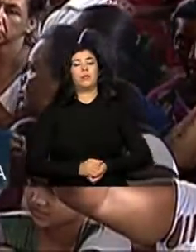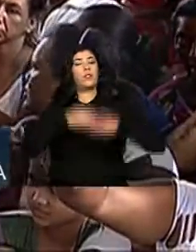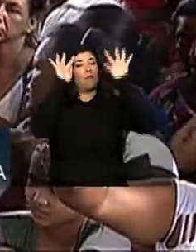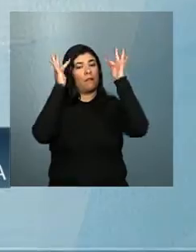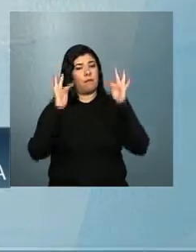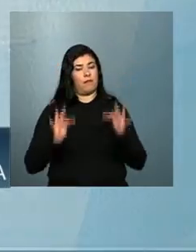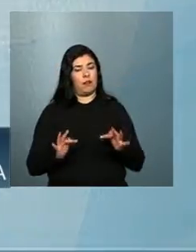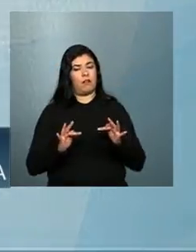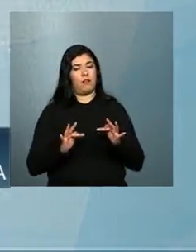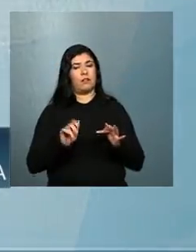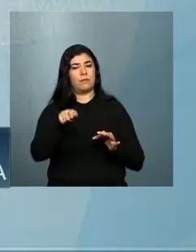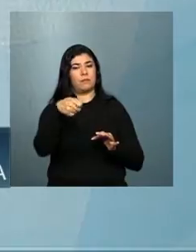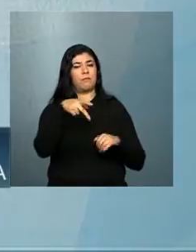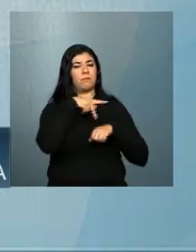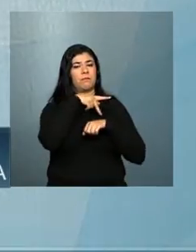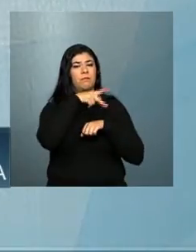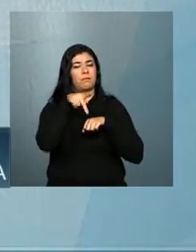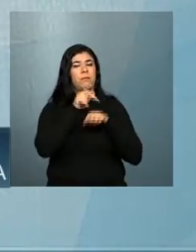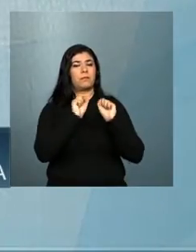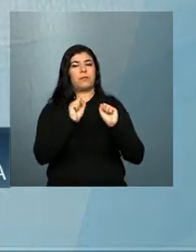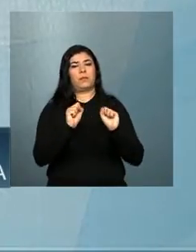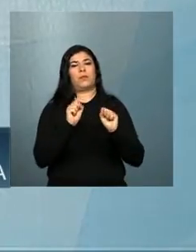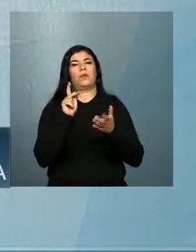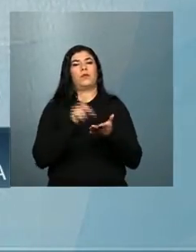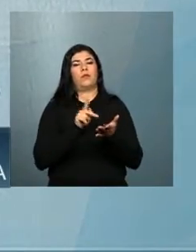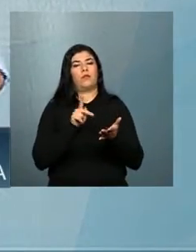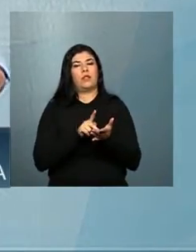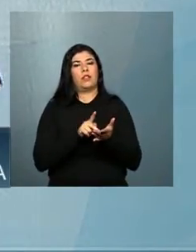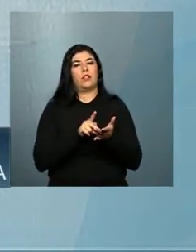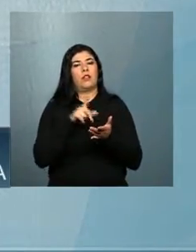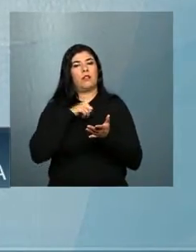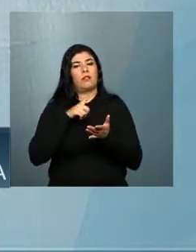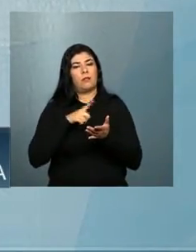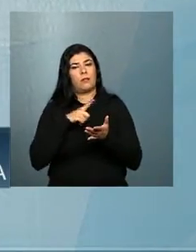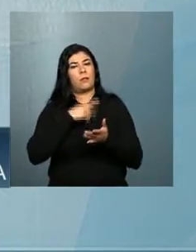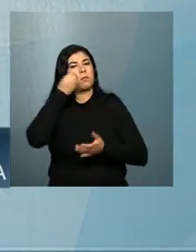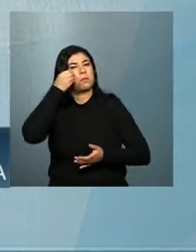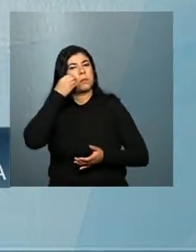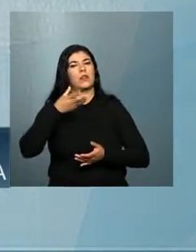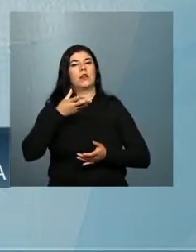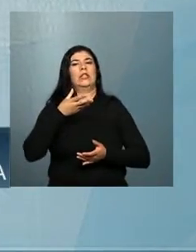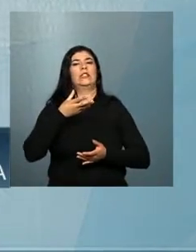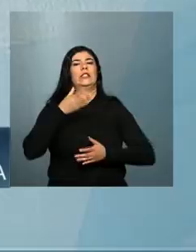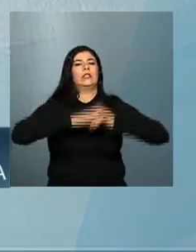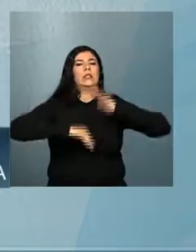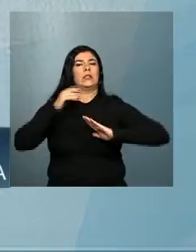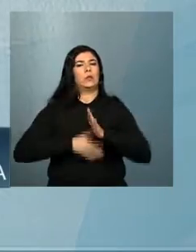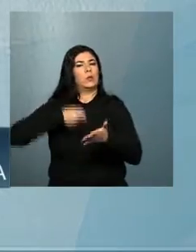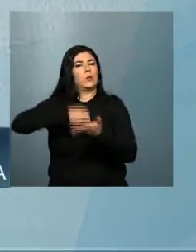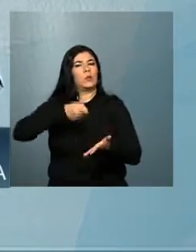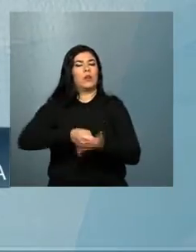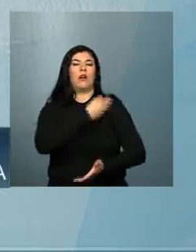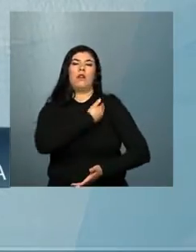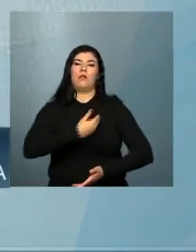Feliz é o país que pode, graças à ação vigorosa de um governo que acredita